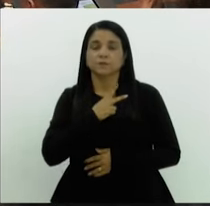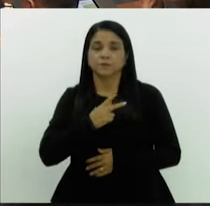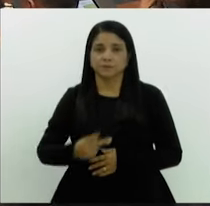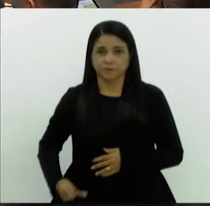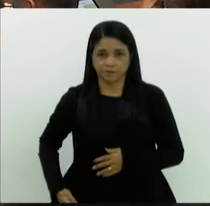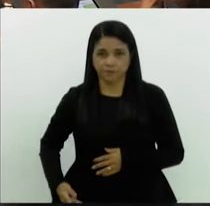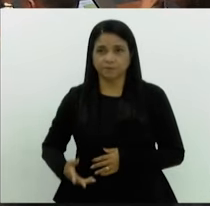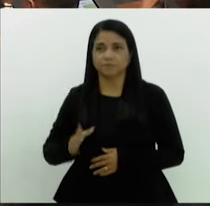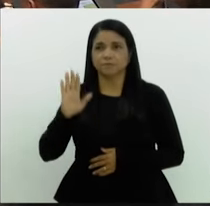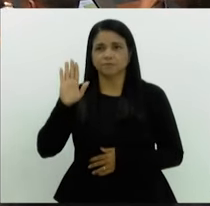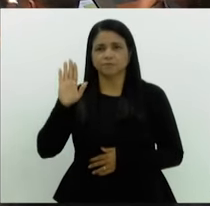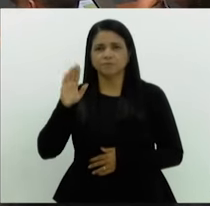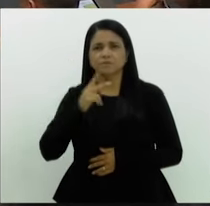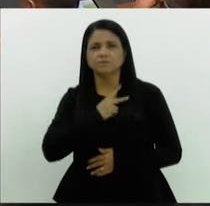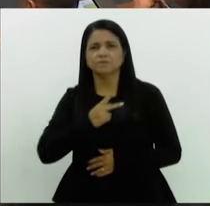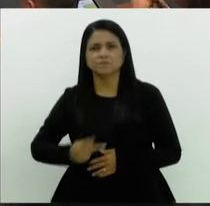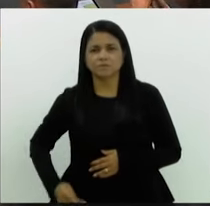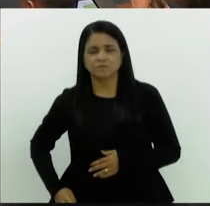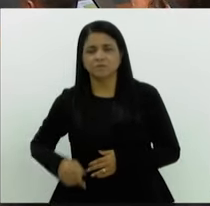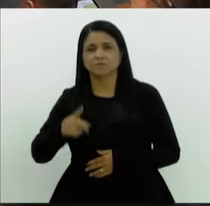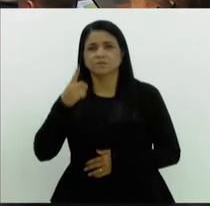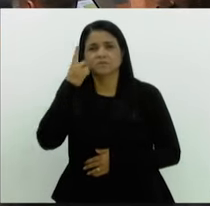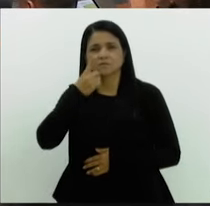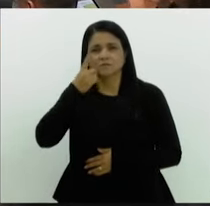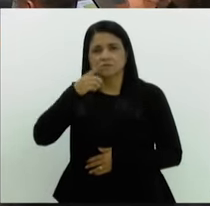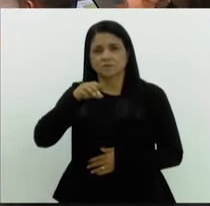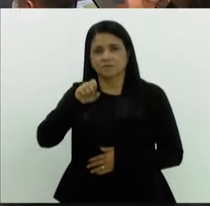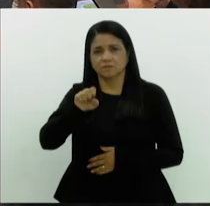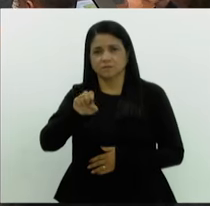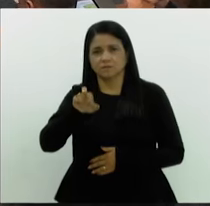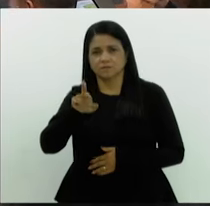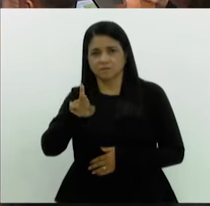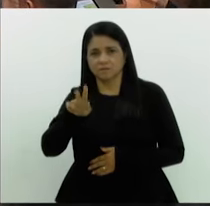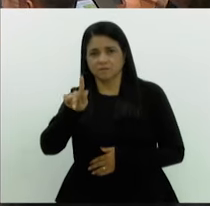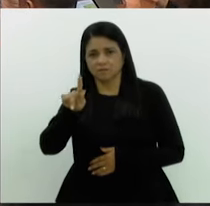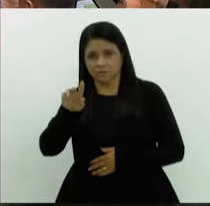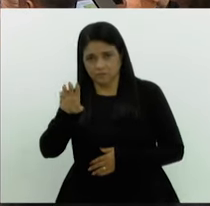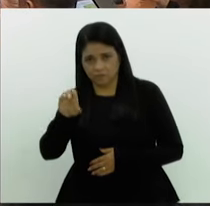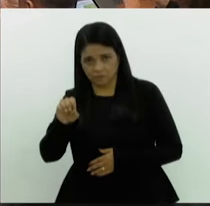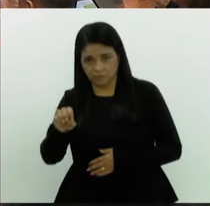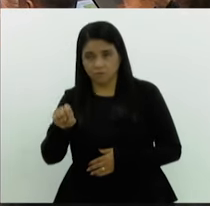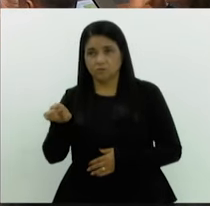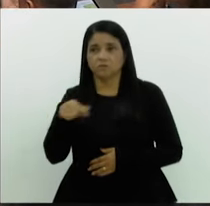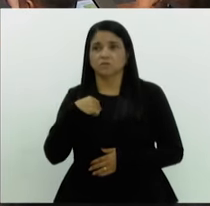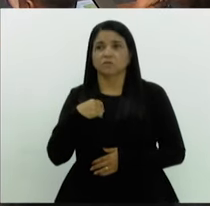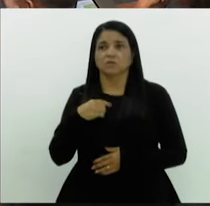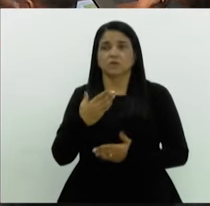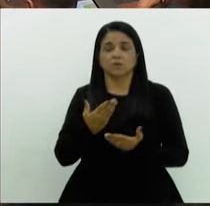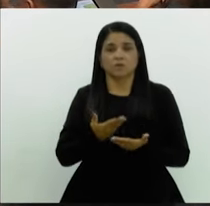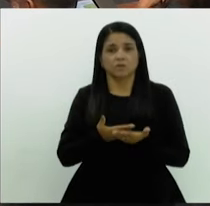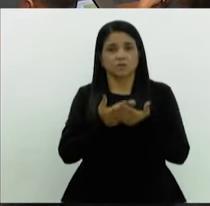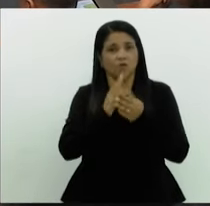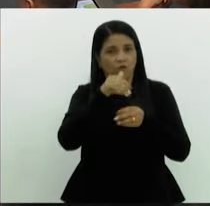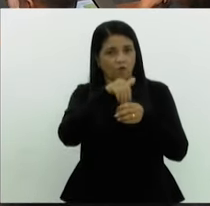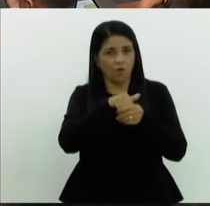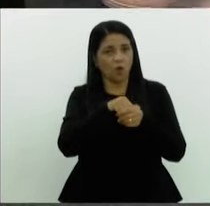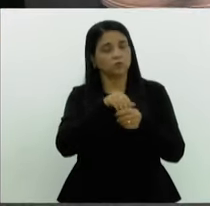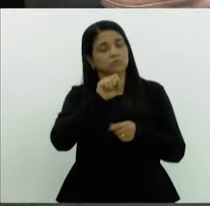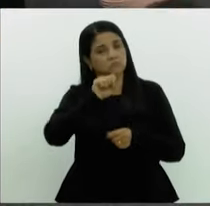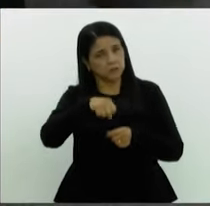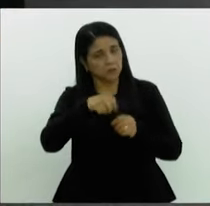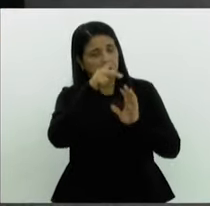presidente. Voto. Sim, deputado, por favor, doutor Serginho, em seguida, deputado Anibal. O governo encaminha pelo voto sim, aprovação do